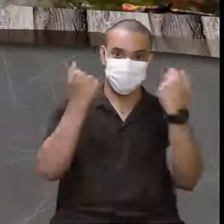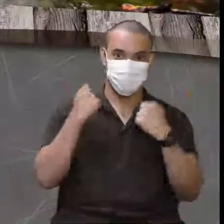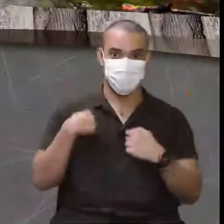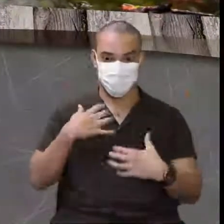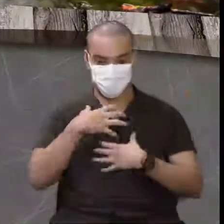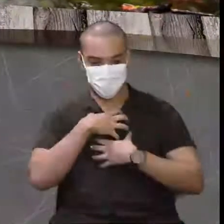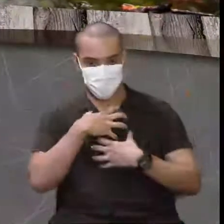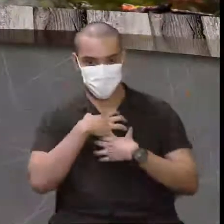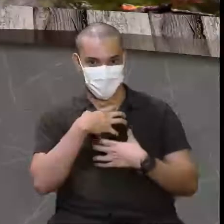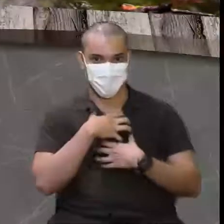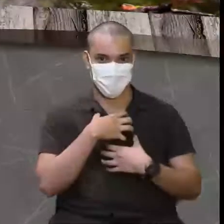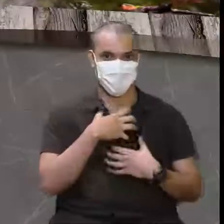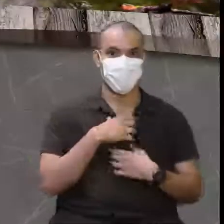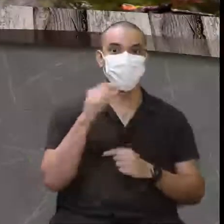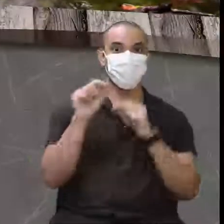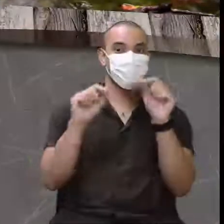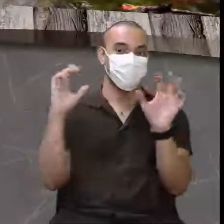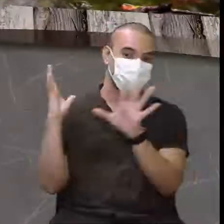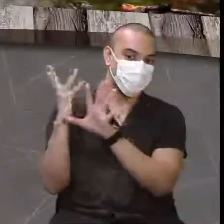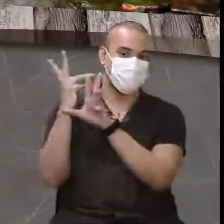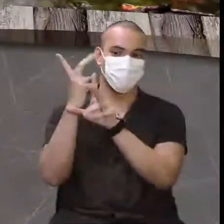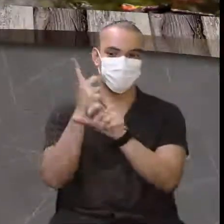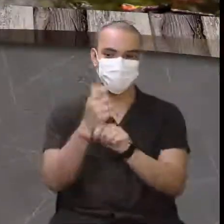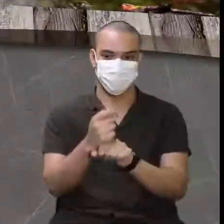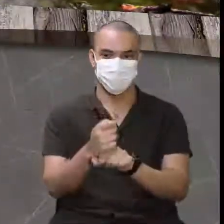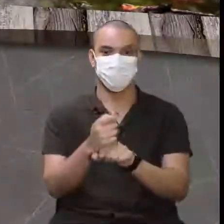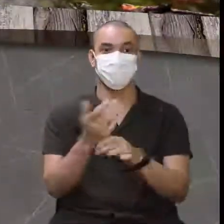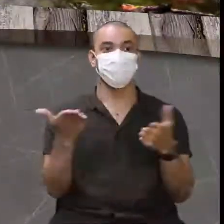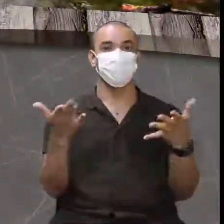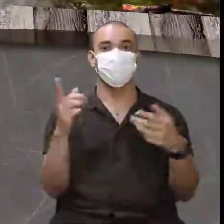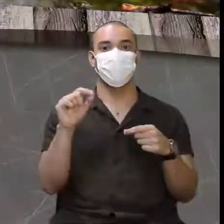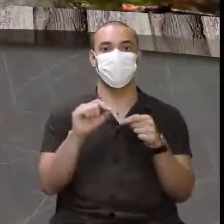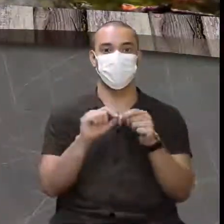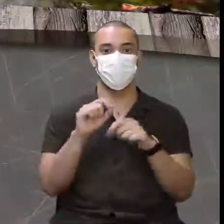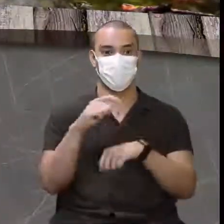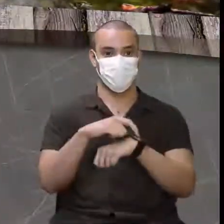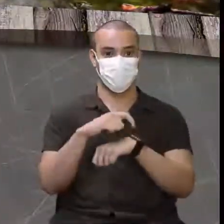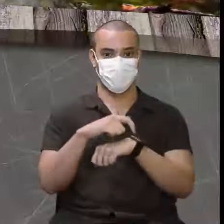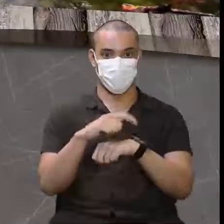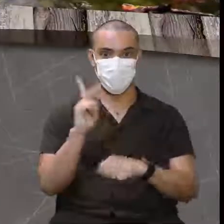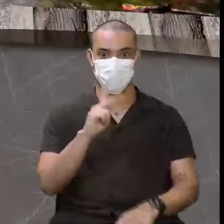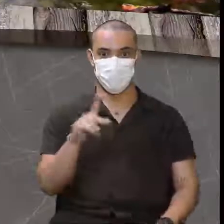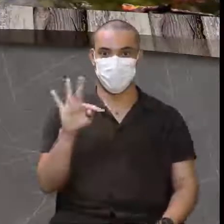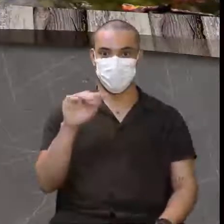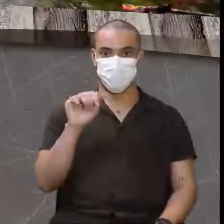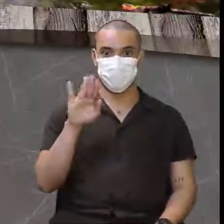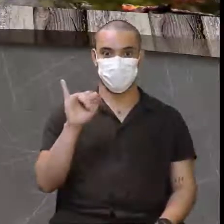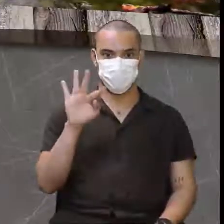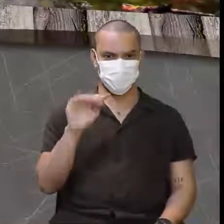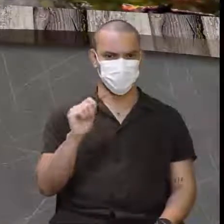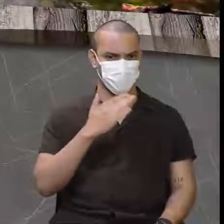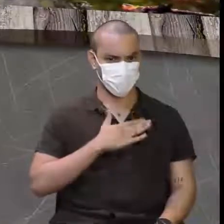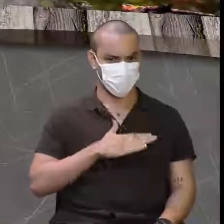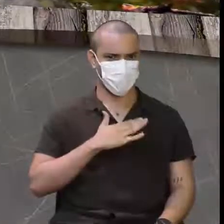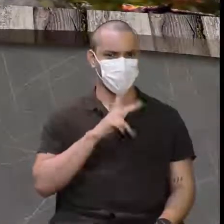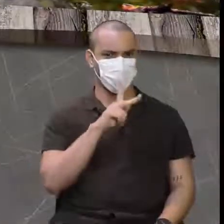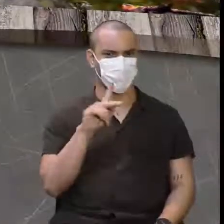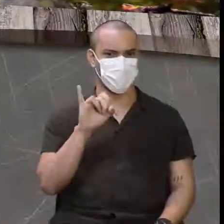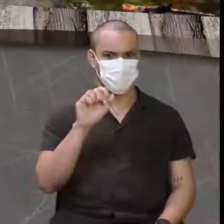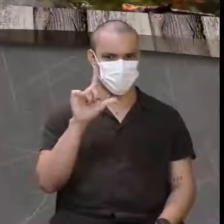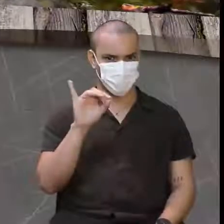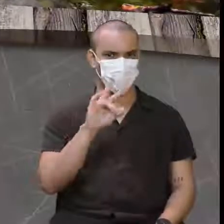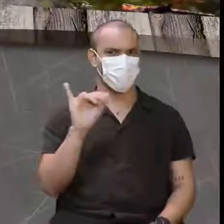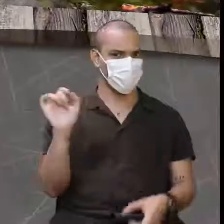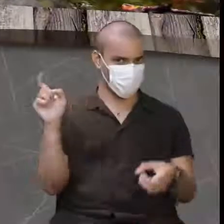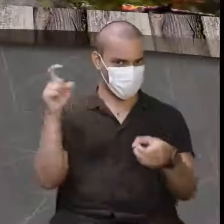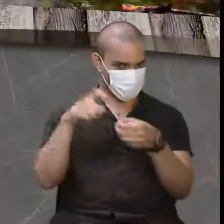Vamos no ritmo da pegada da revisão. Chegou a hora, Prof. Tabita. Calma lá que o professor Silvinho já está chegando